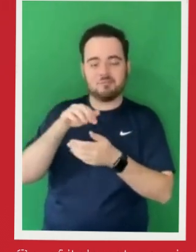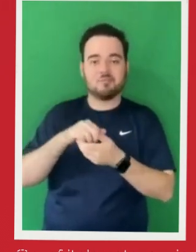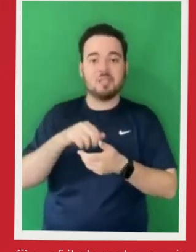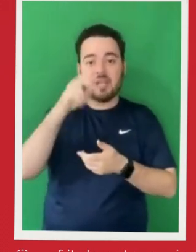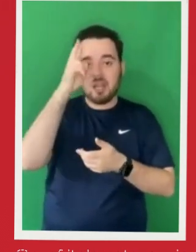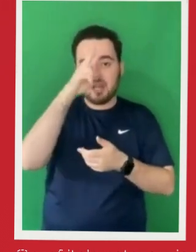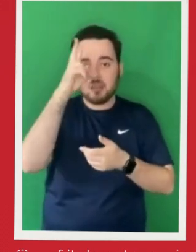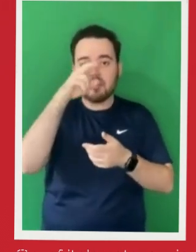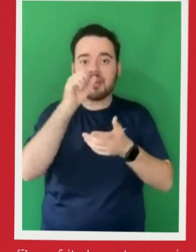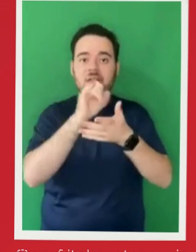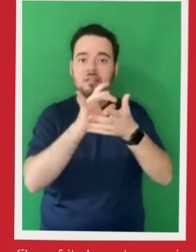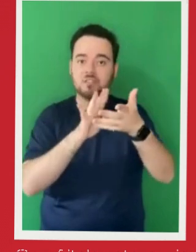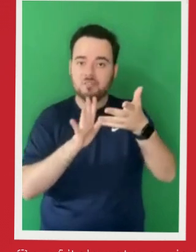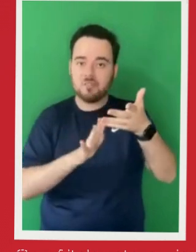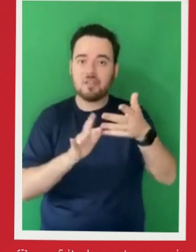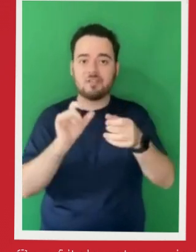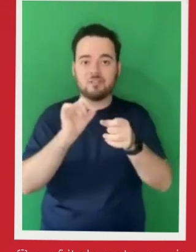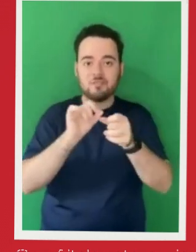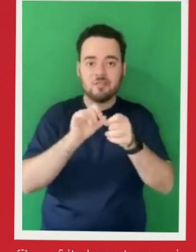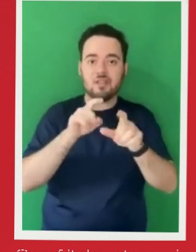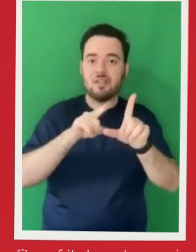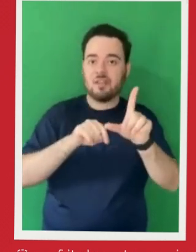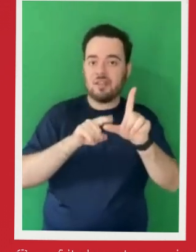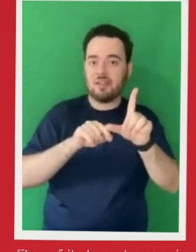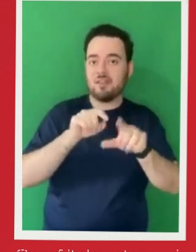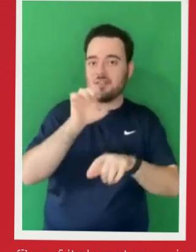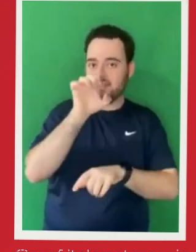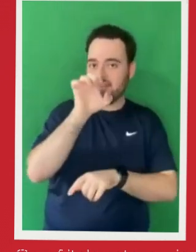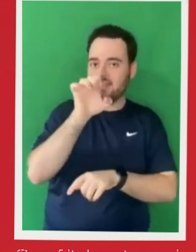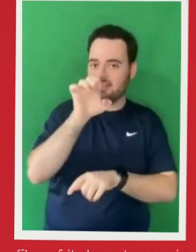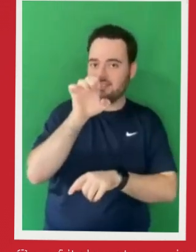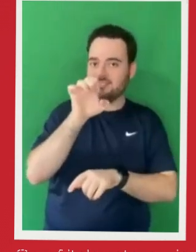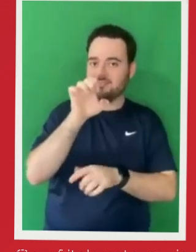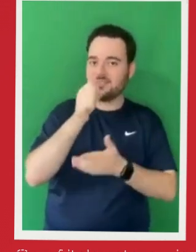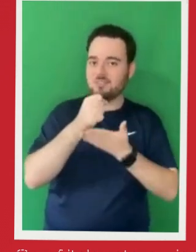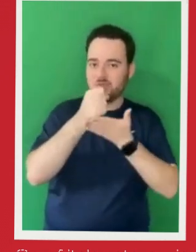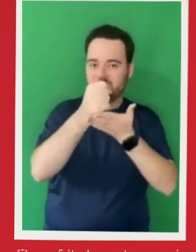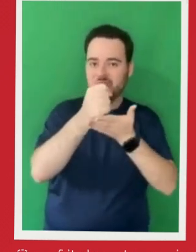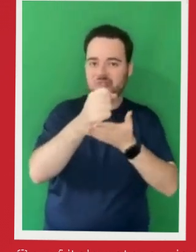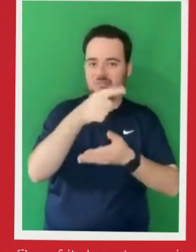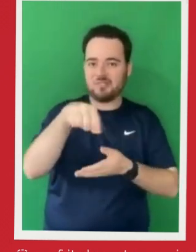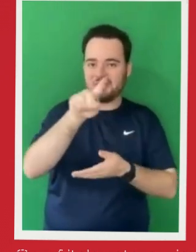final. Então, lembrar de realizar os exercícios, lembrar de que a letra E